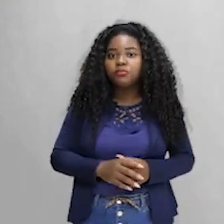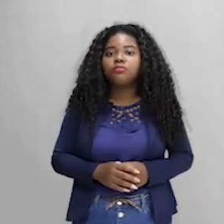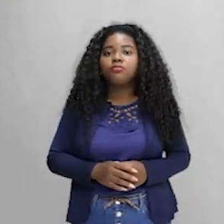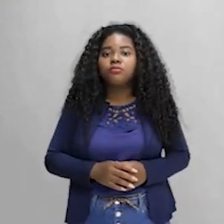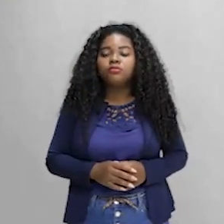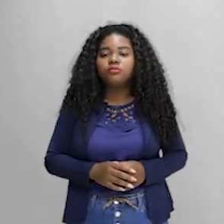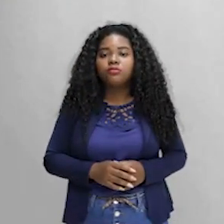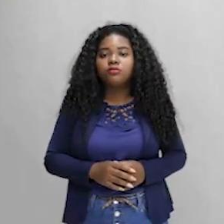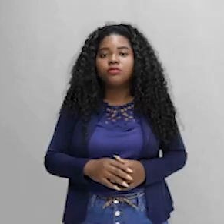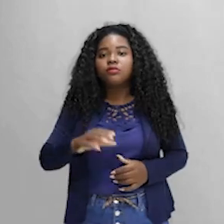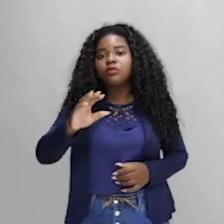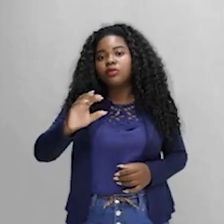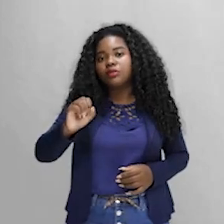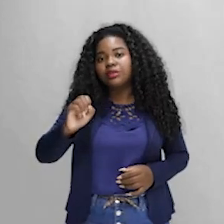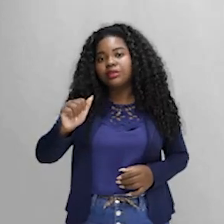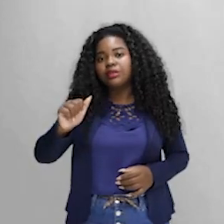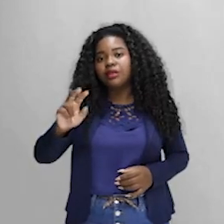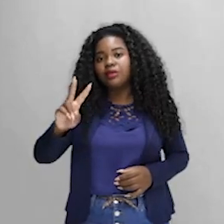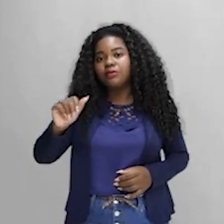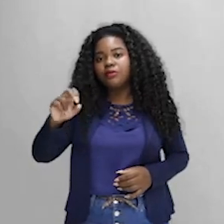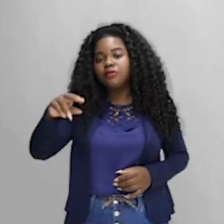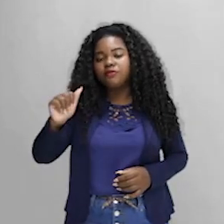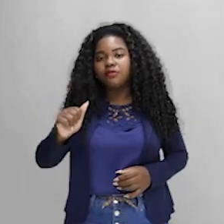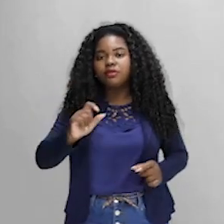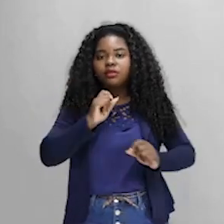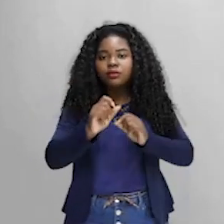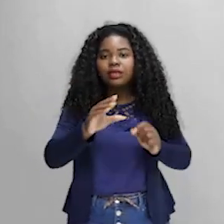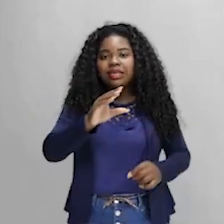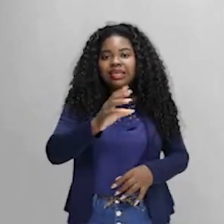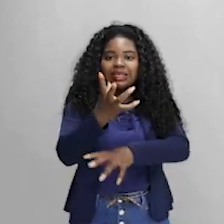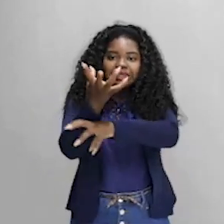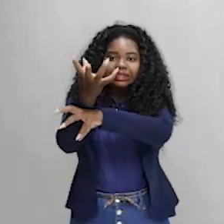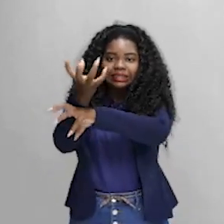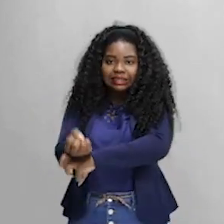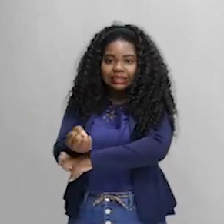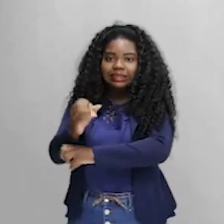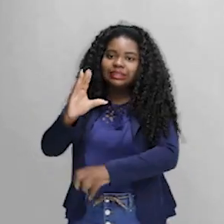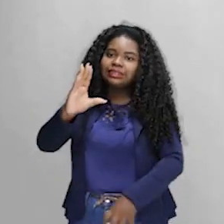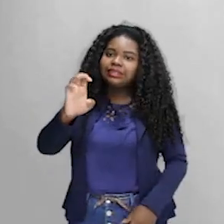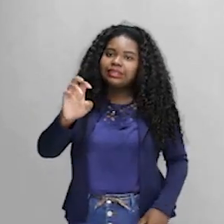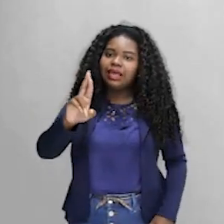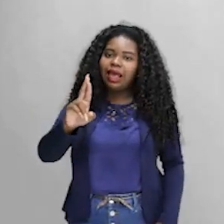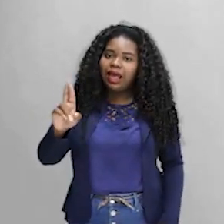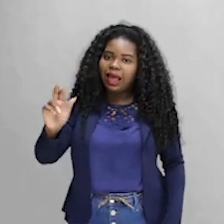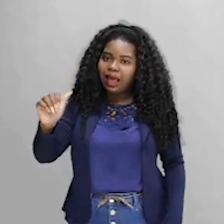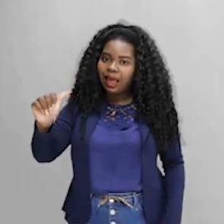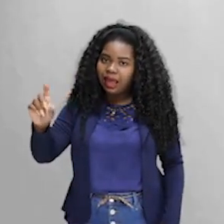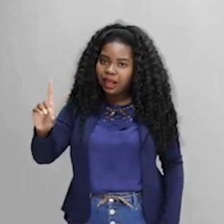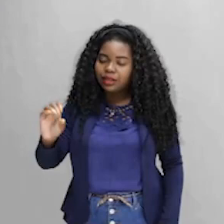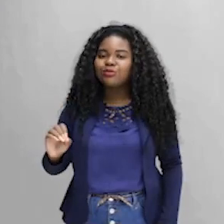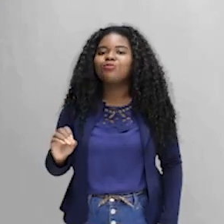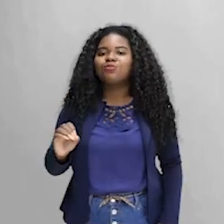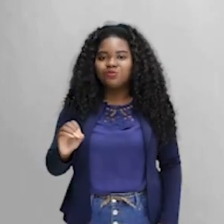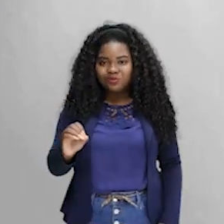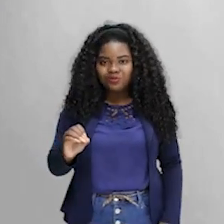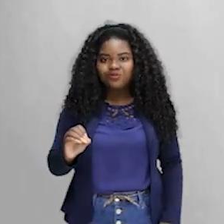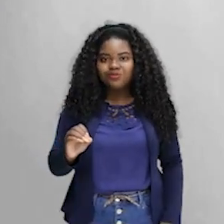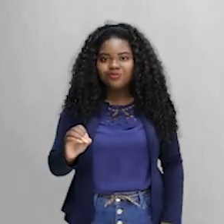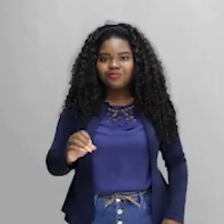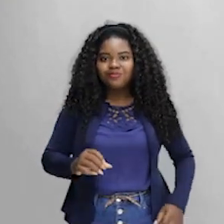savanas de um domínio muito famoso, que é o domínio dos cerrados, galera. Também apresenta aí uma das maiores biodiversidades